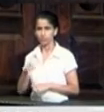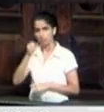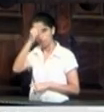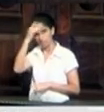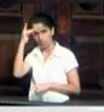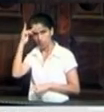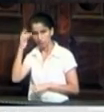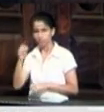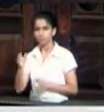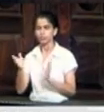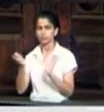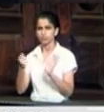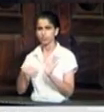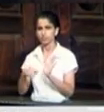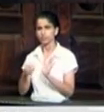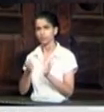traçar